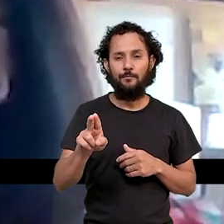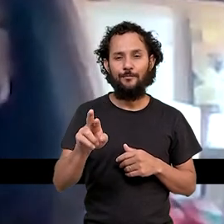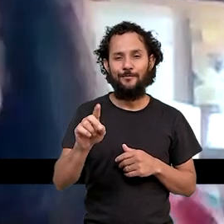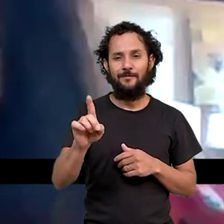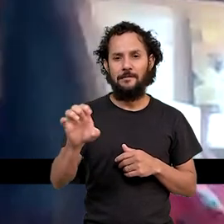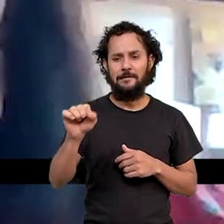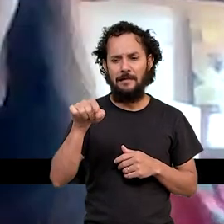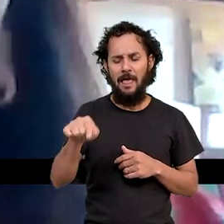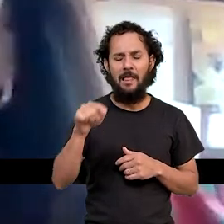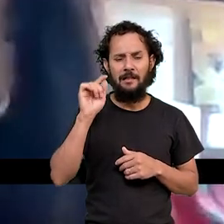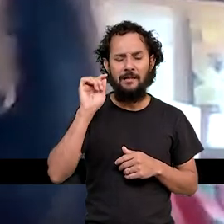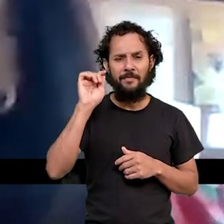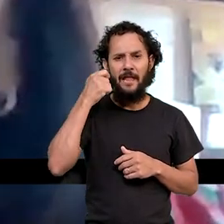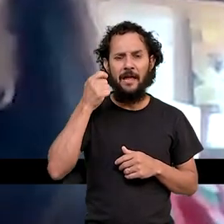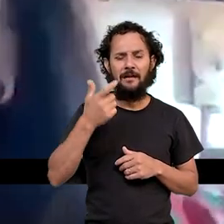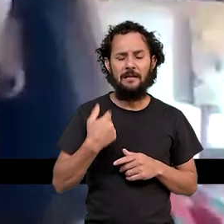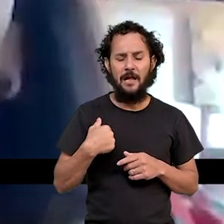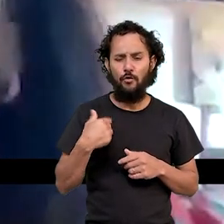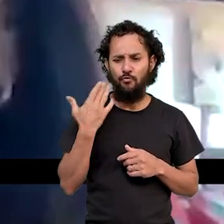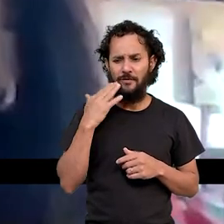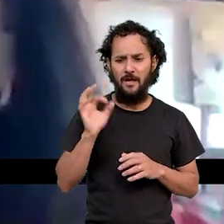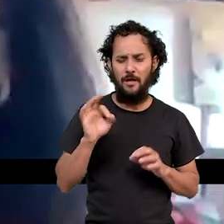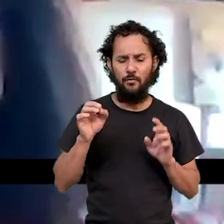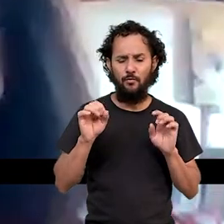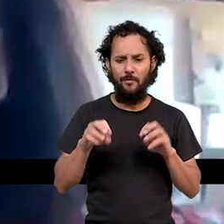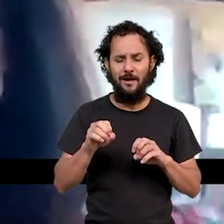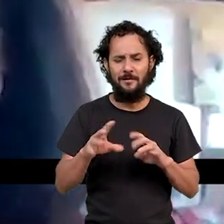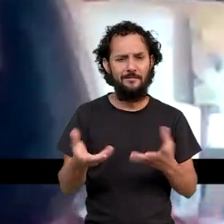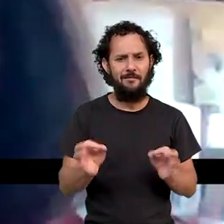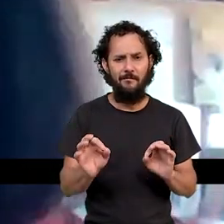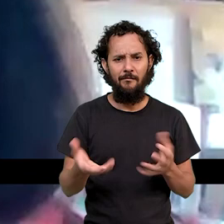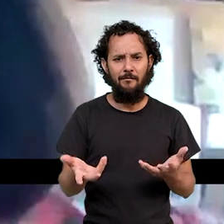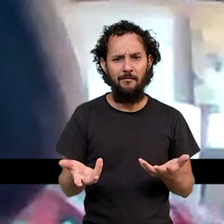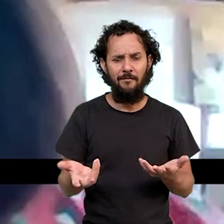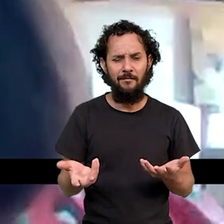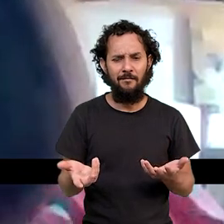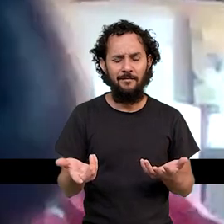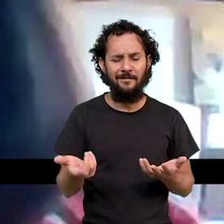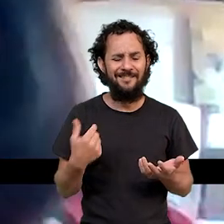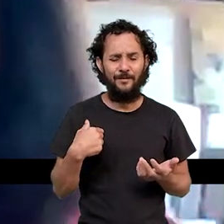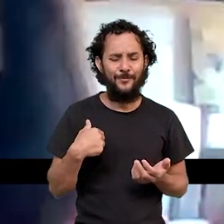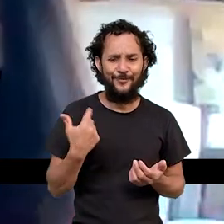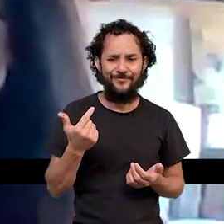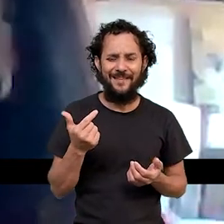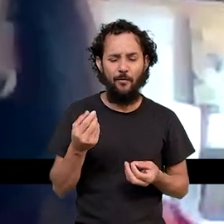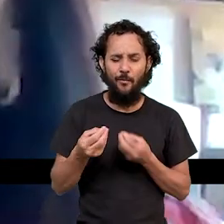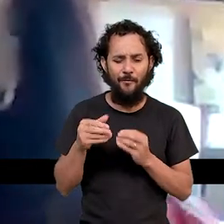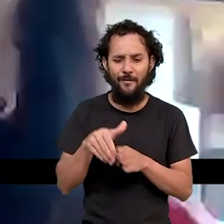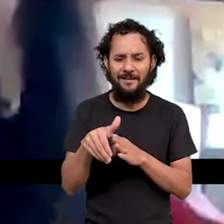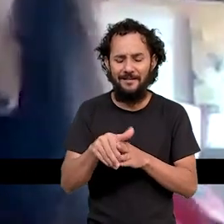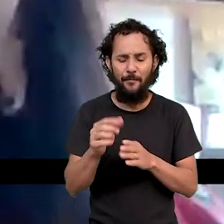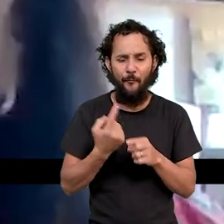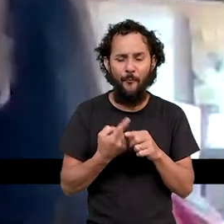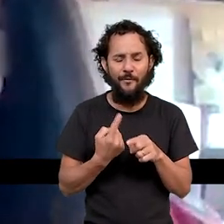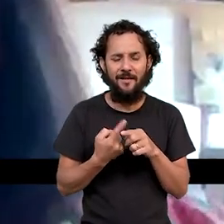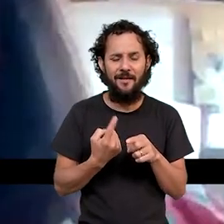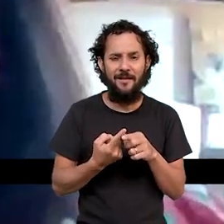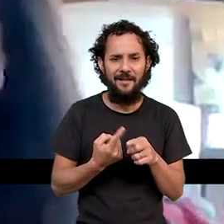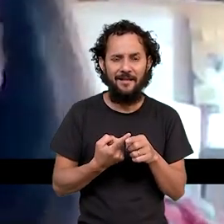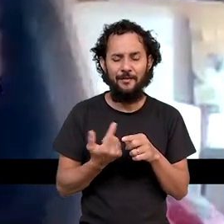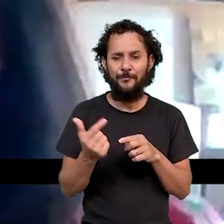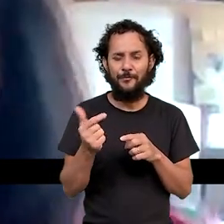ela, e eu falei, bom, eu não entendo de educação, né? Não tenho como orientá-la, porque eu não